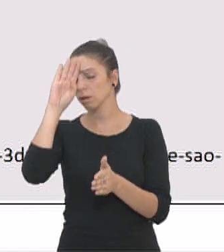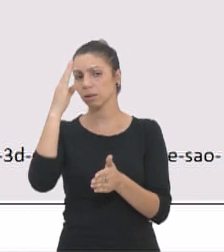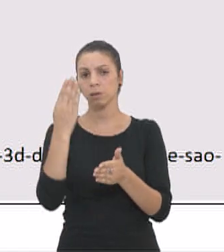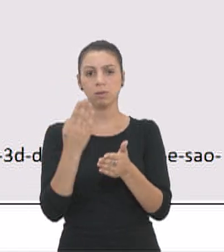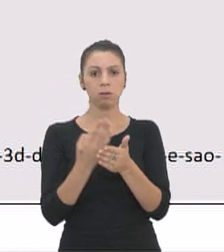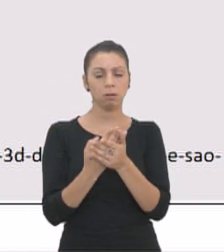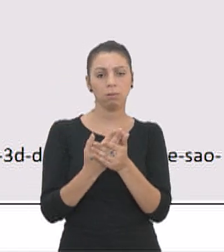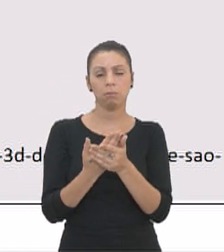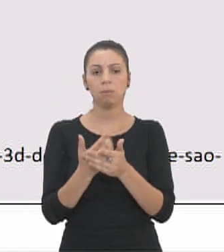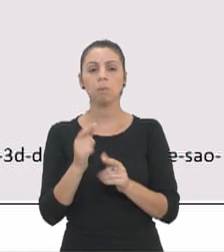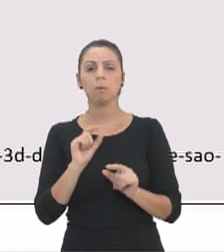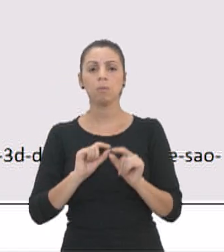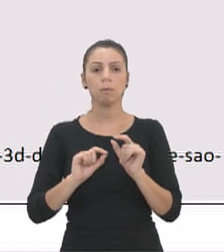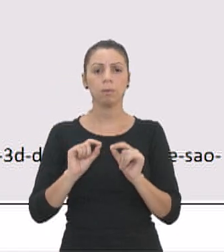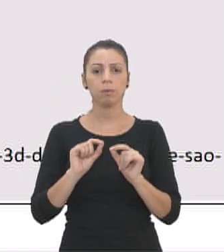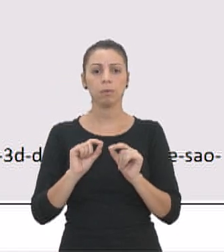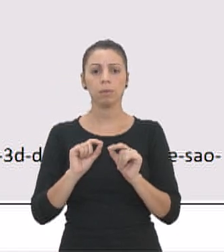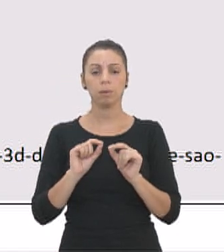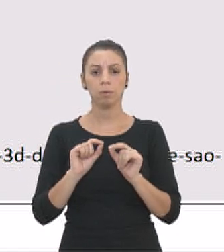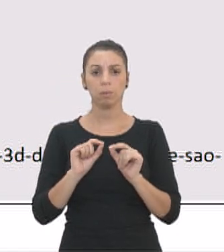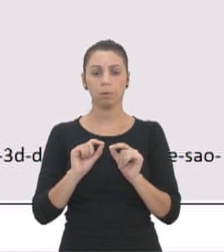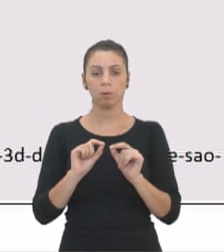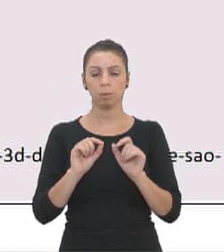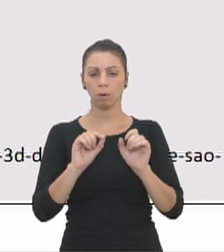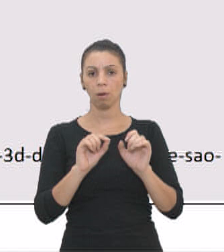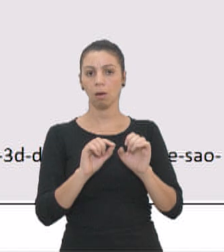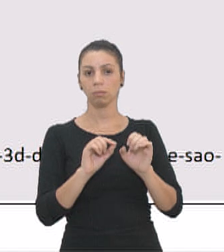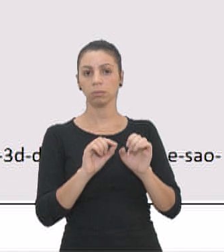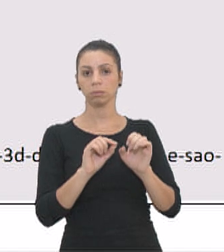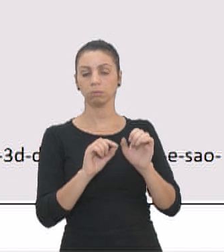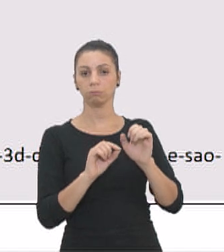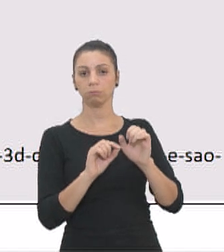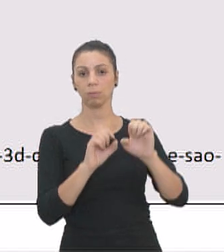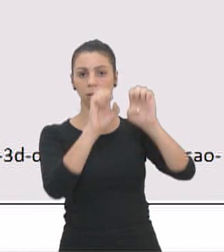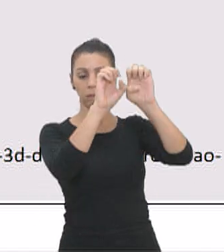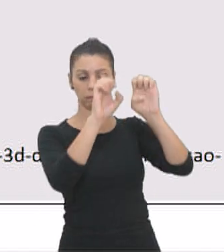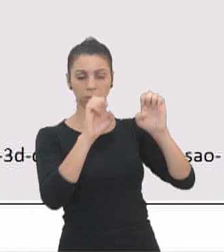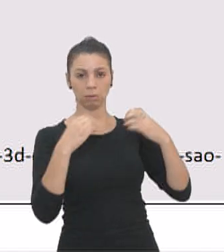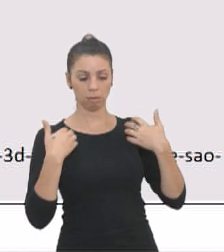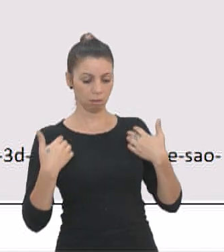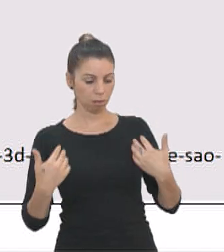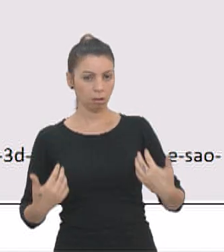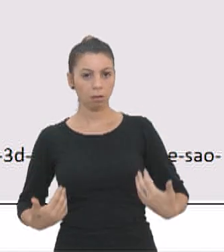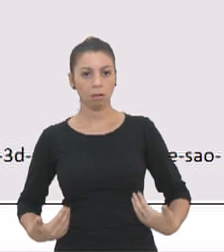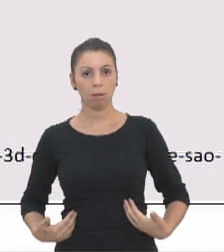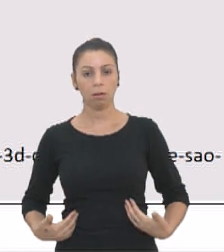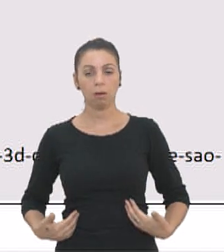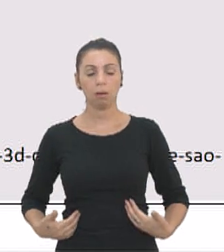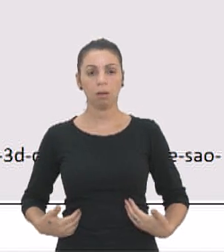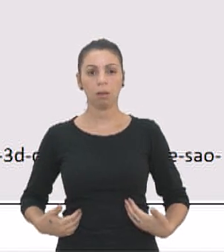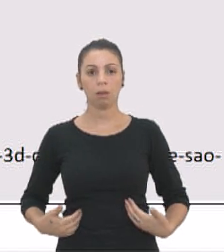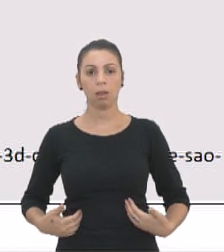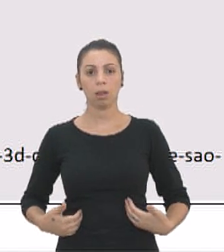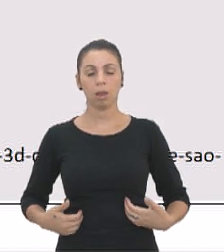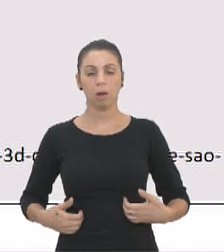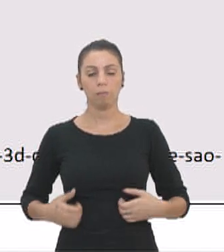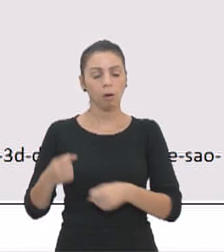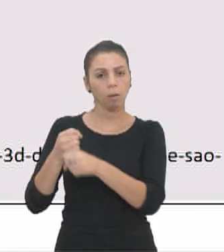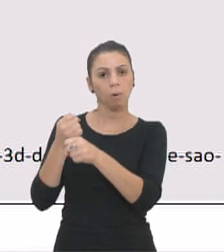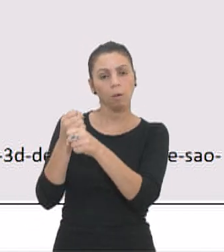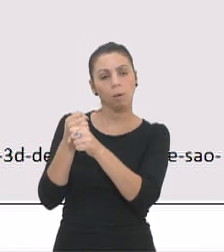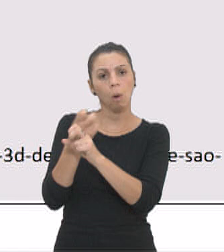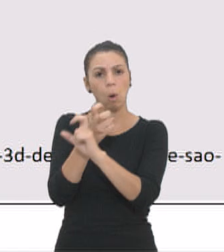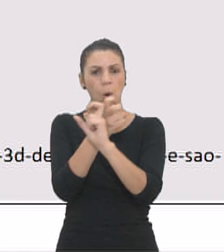acredito que a partir da estrutura óssea dele, fizeram uma reconstituição do rosto de Robespierre. E foram